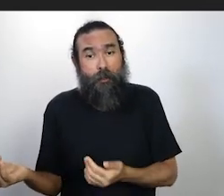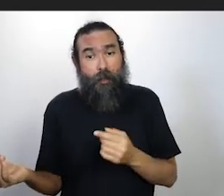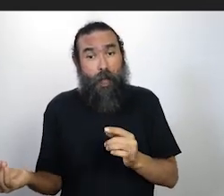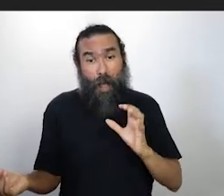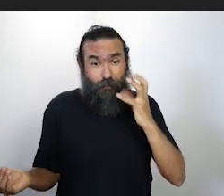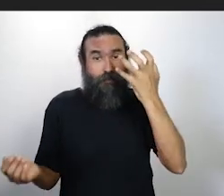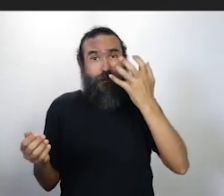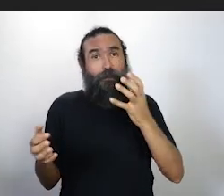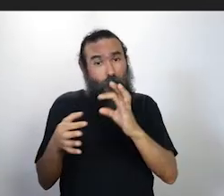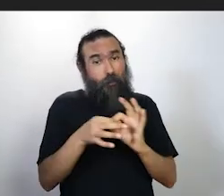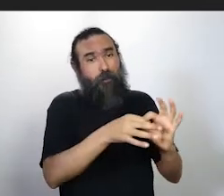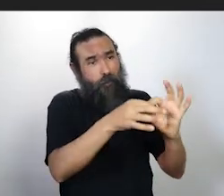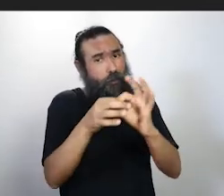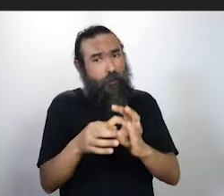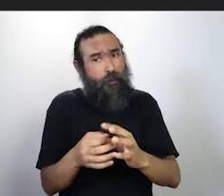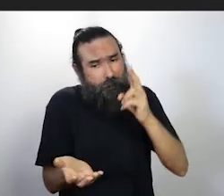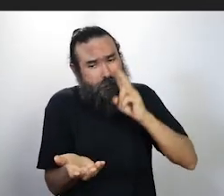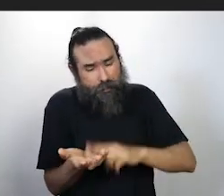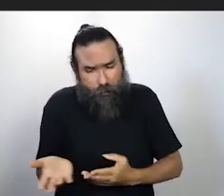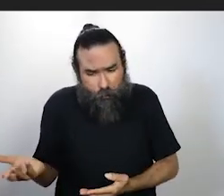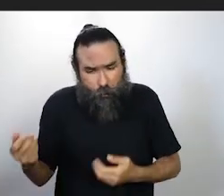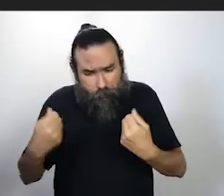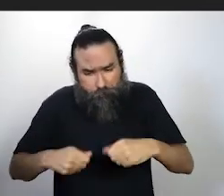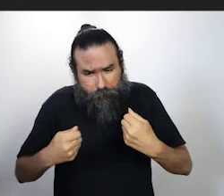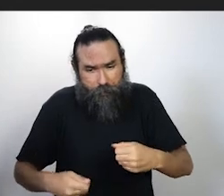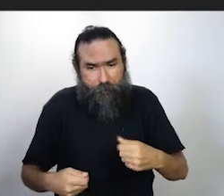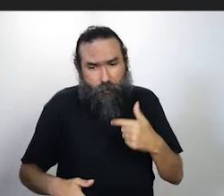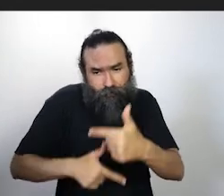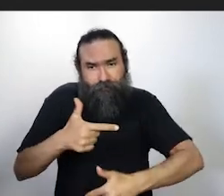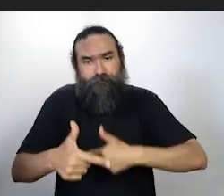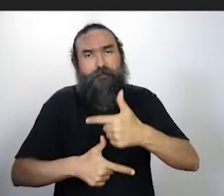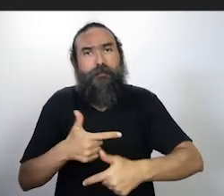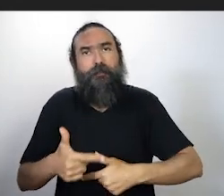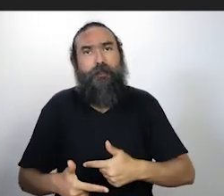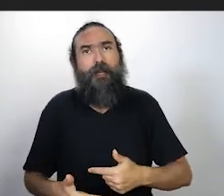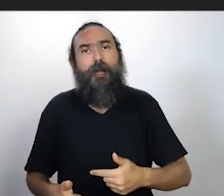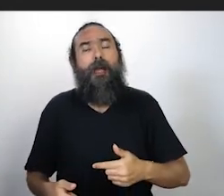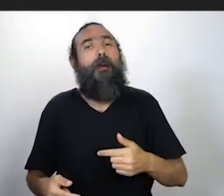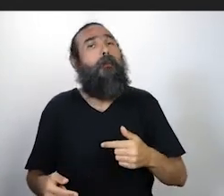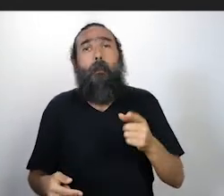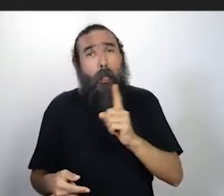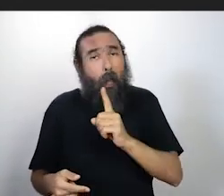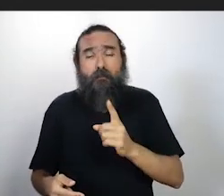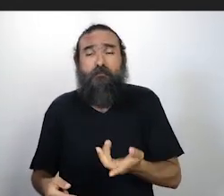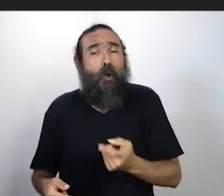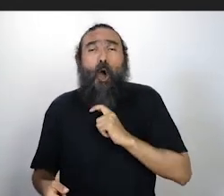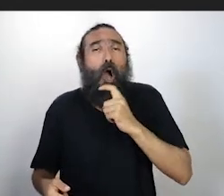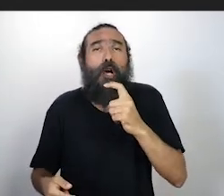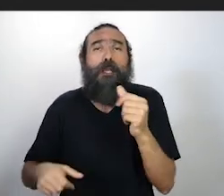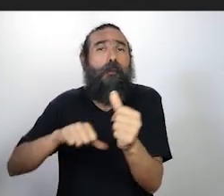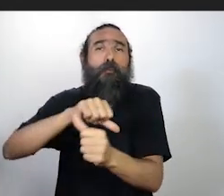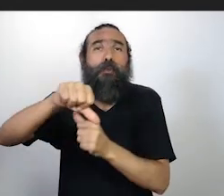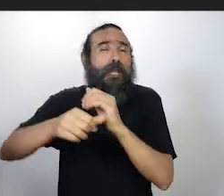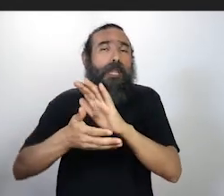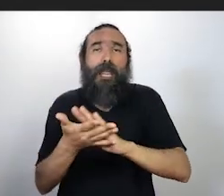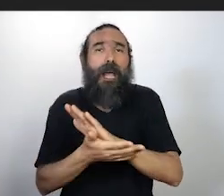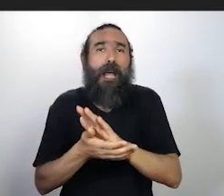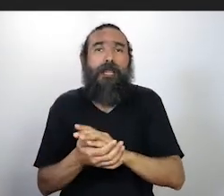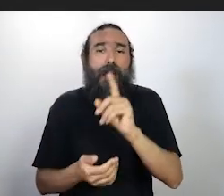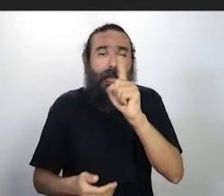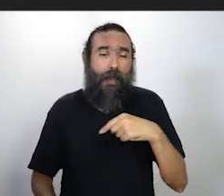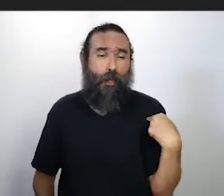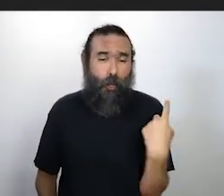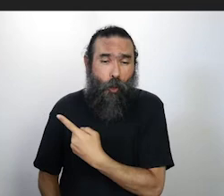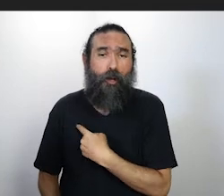jovem, assumir esse nosso protagonismo mesmo. E se a gente quiser que essas mudanças sejam feitas, vai depender de nós, porque as